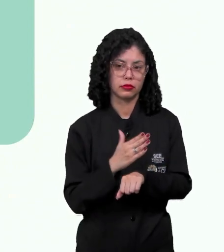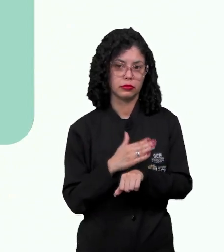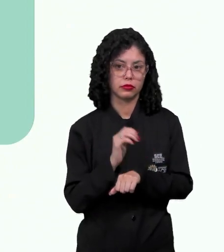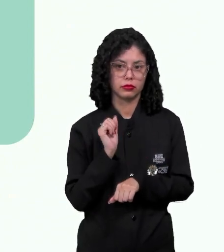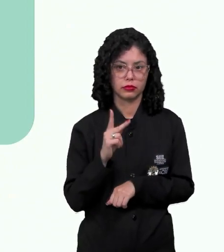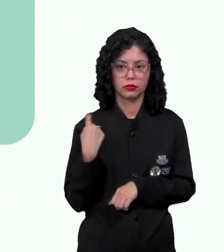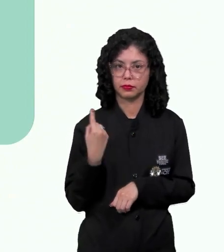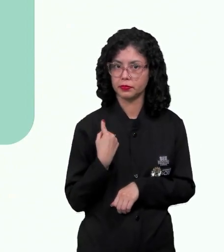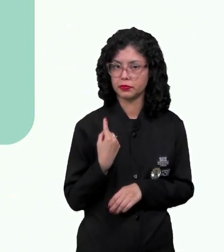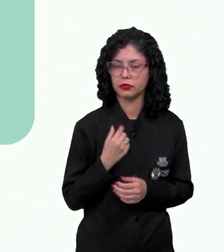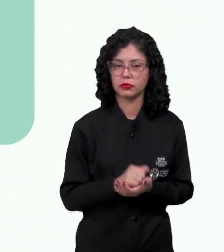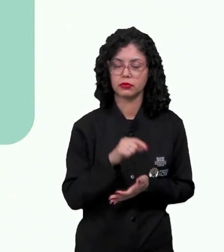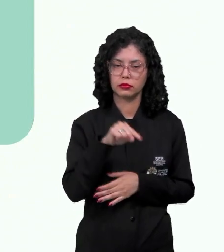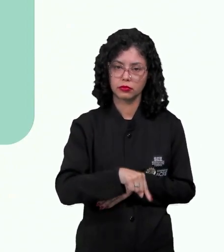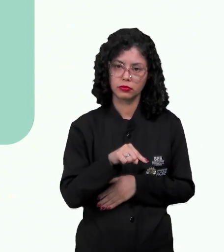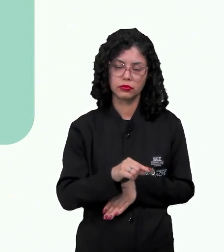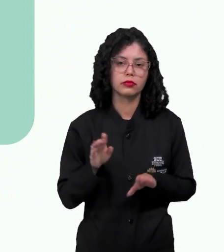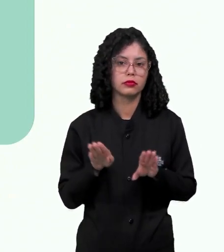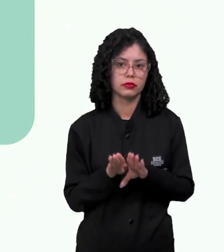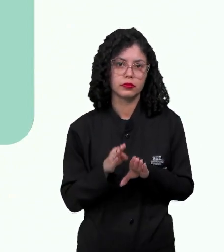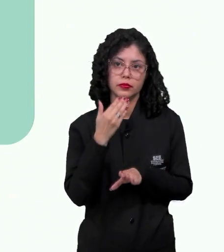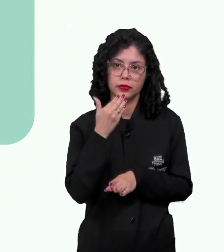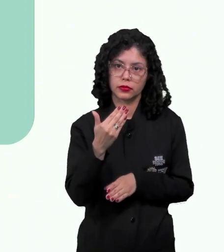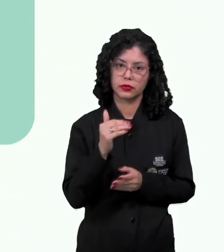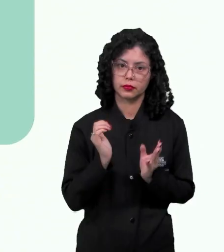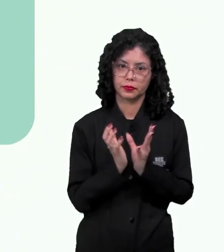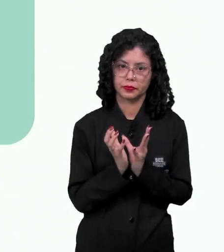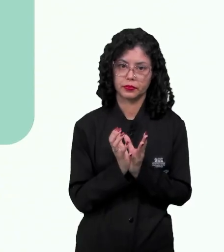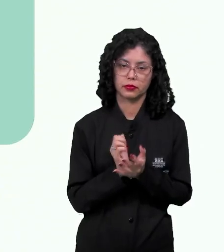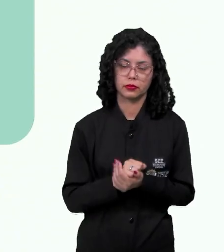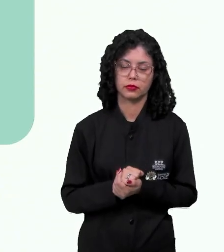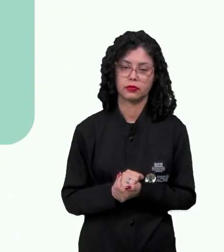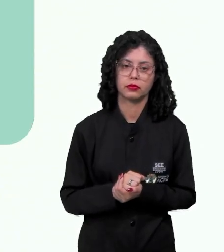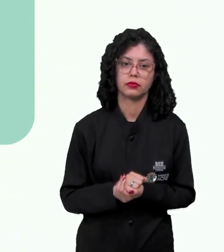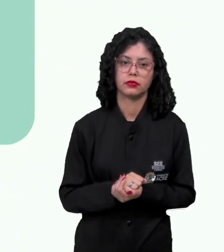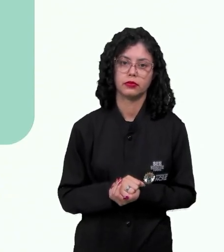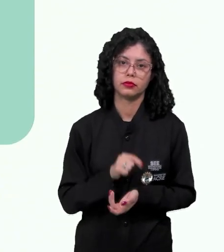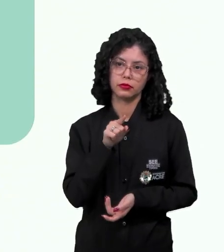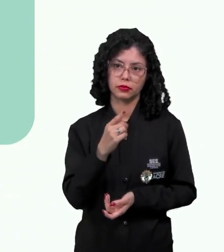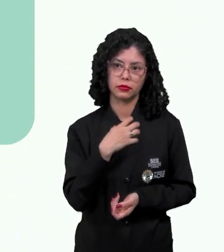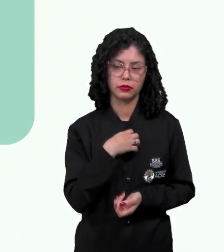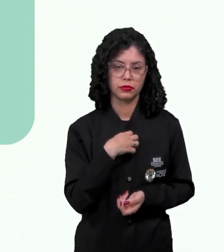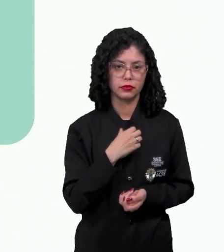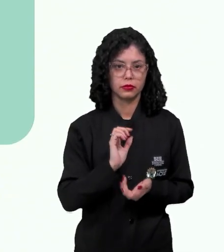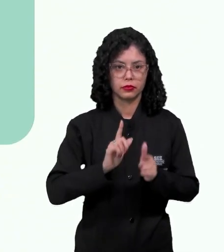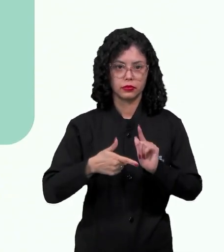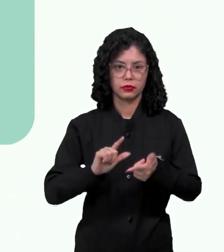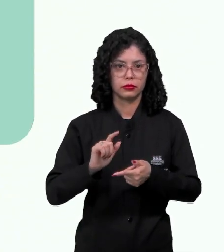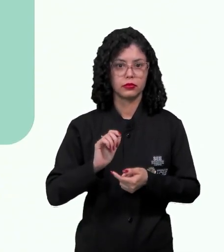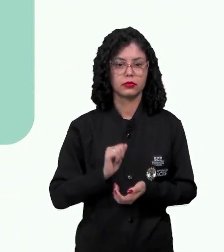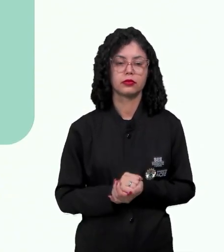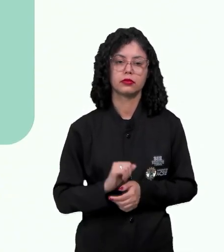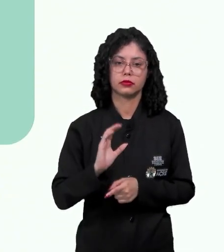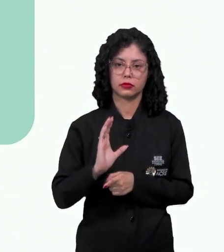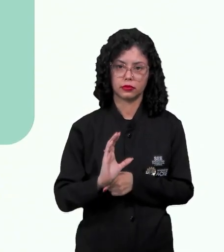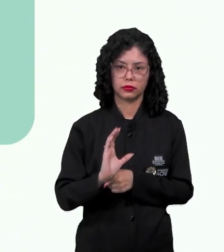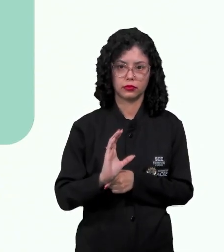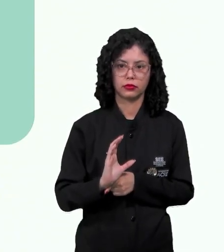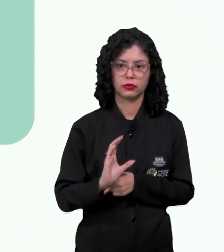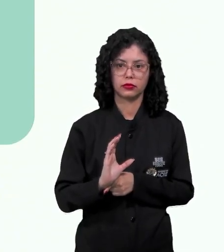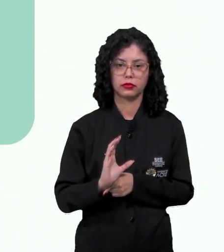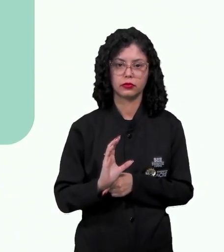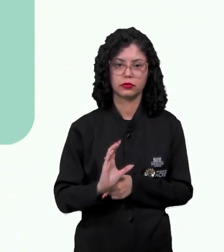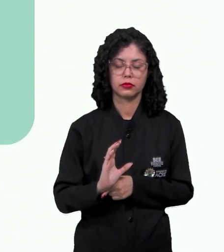quê? Individual. Aqui a questão pediu coletiva. Então, nesse sentido, o nosso gabarito seria